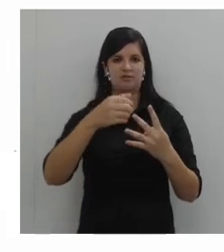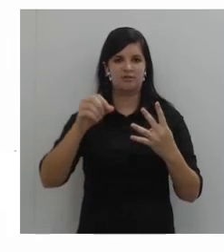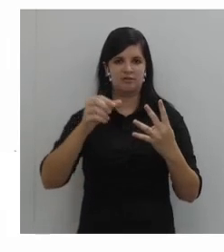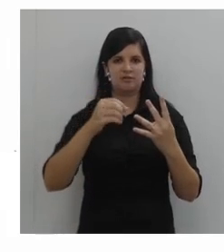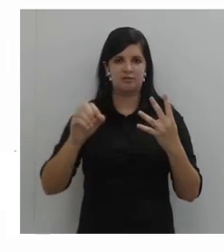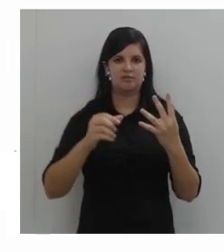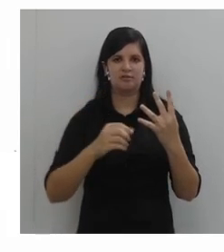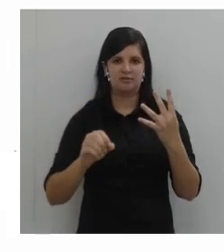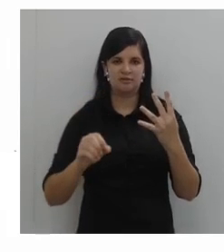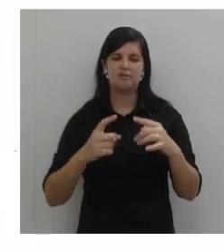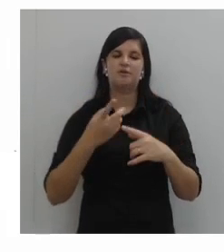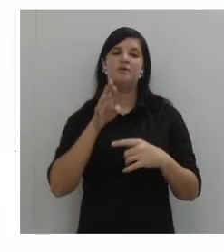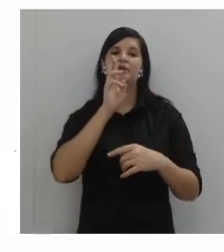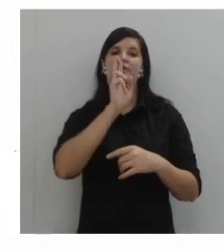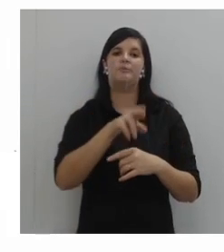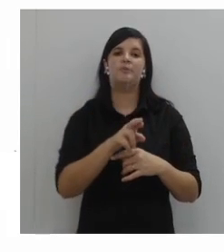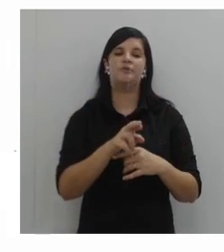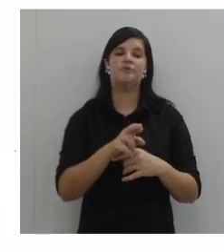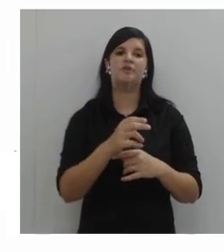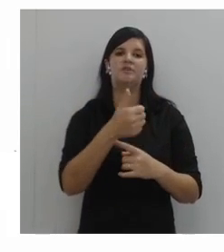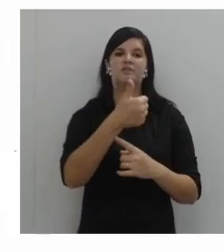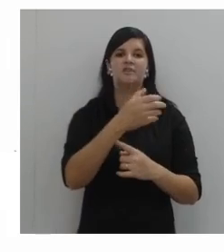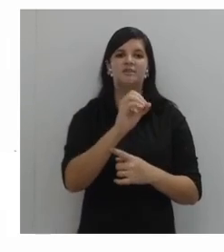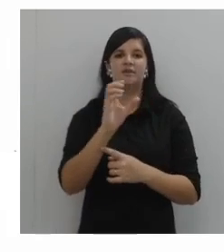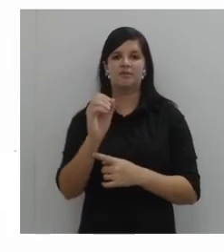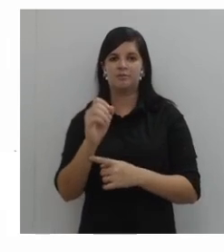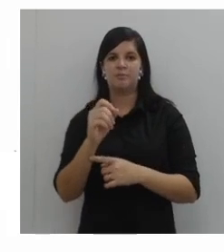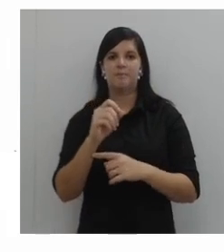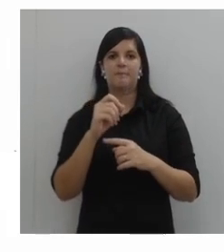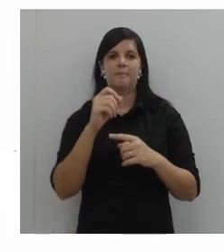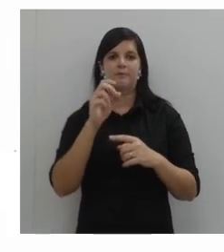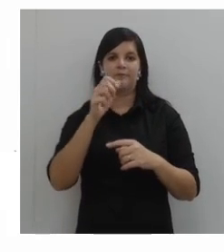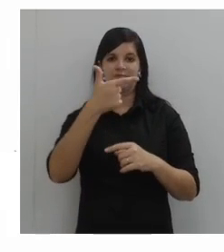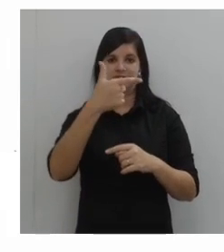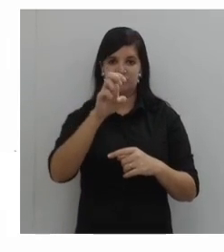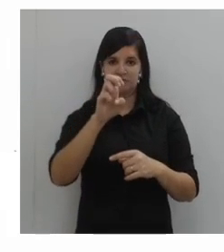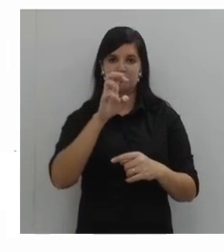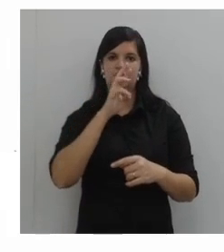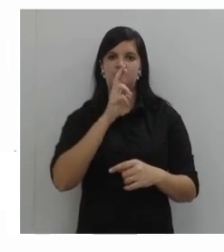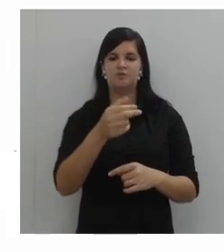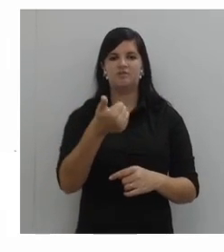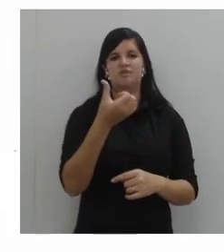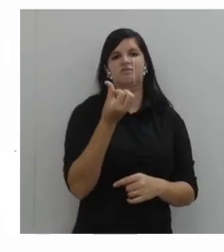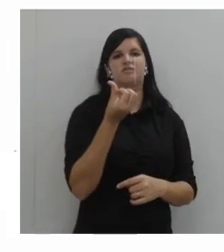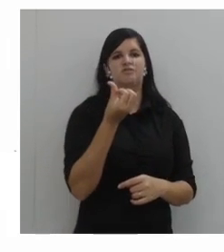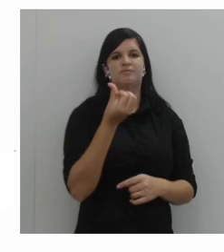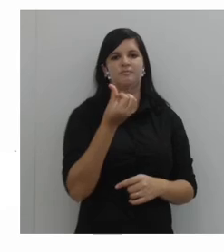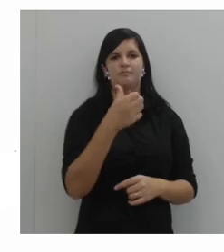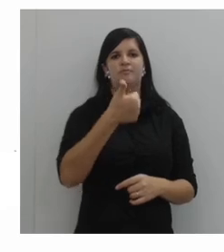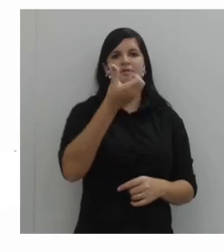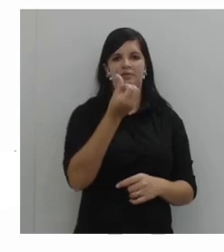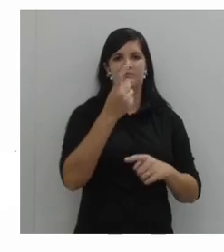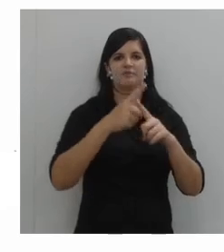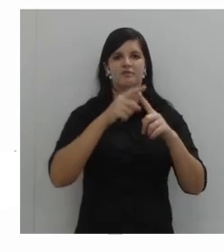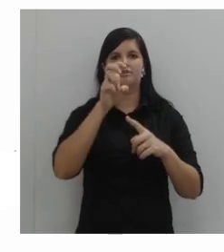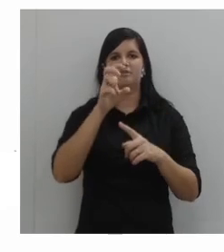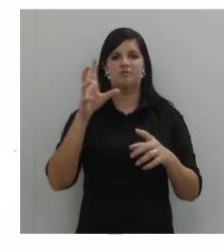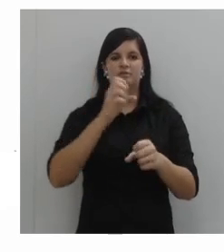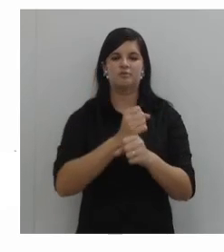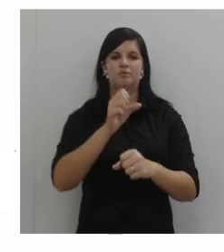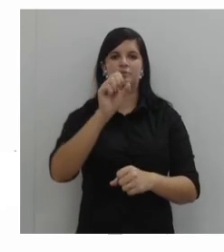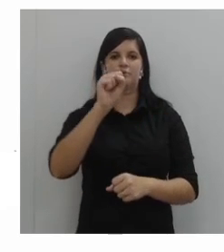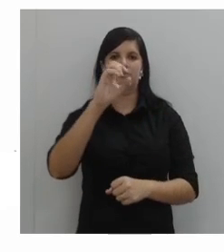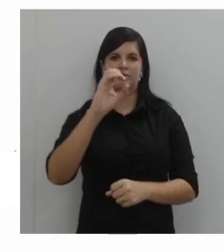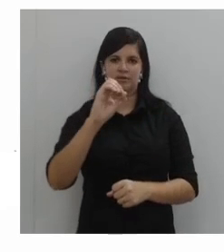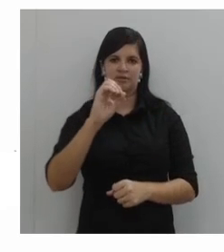vezes ali o resultado da divisão de 100 por 25 vai dar 16. 16 vezes 5 vai dar 80. Eu vou